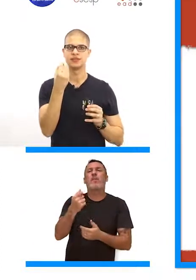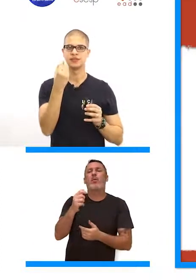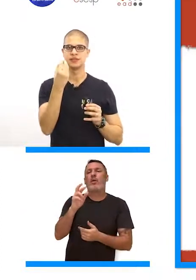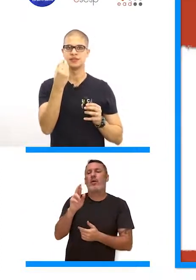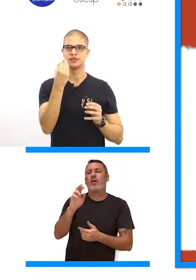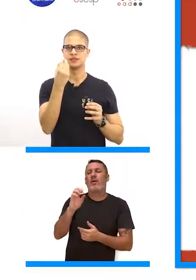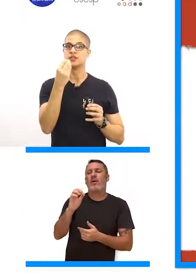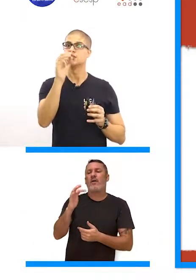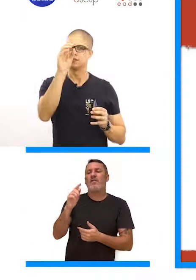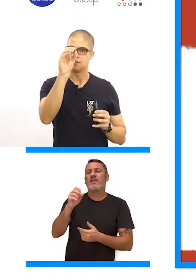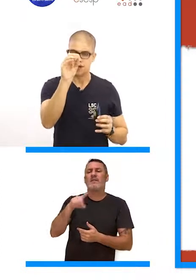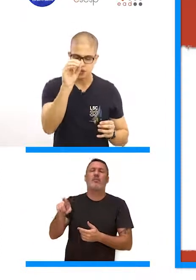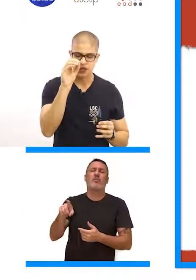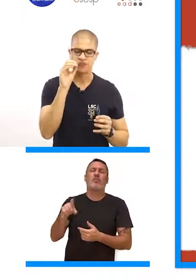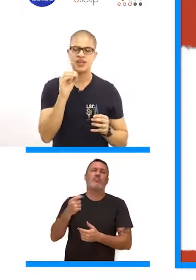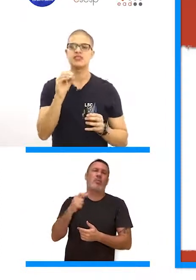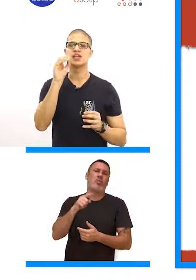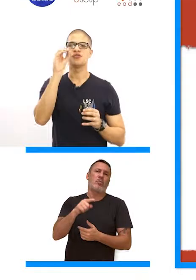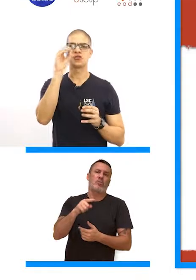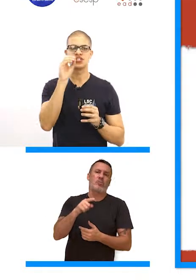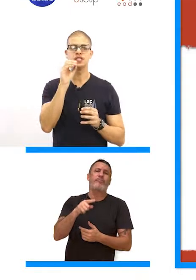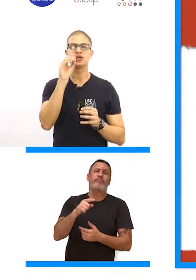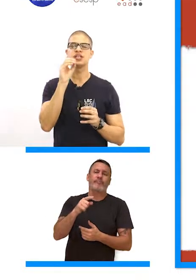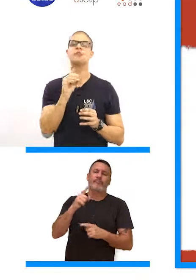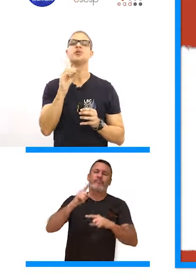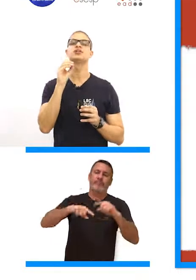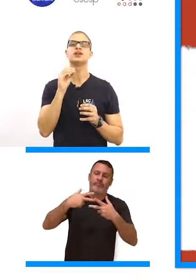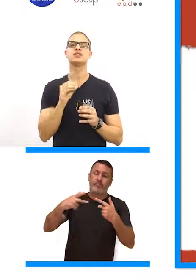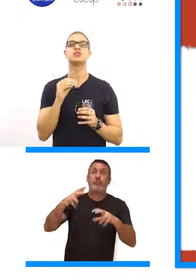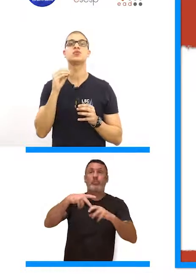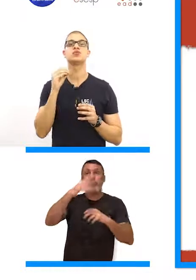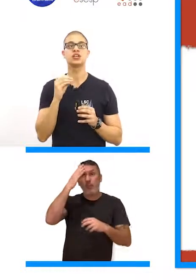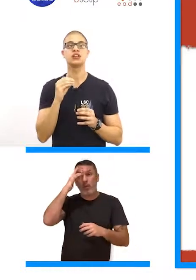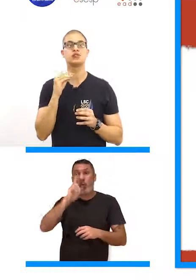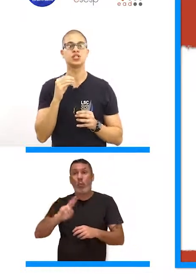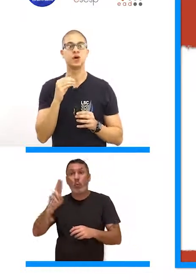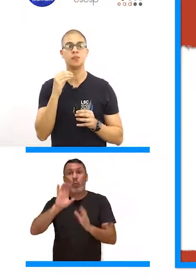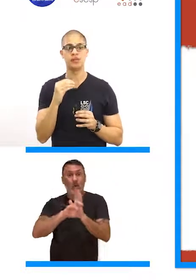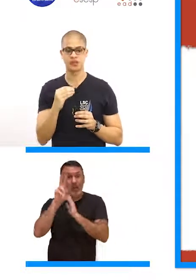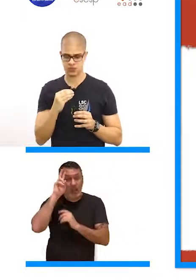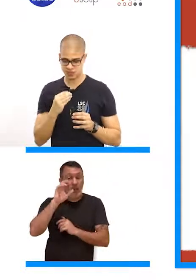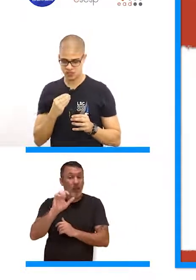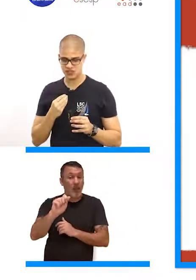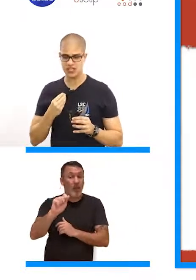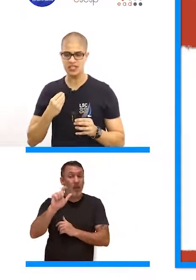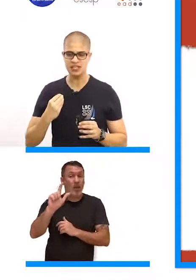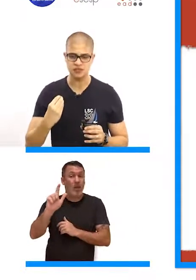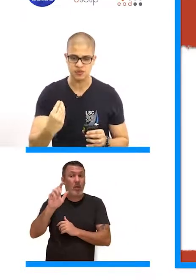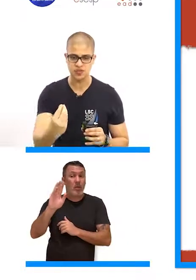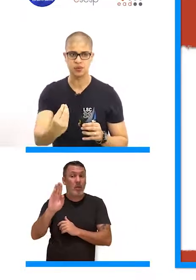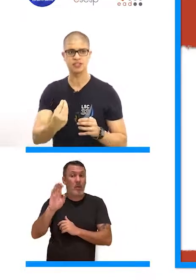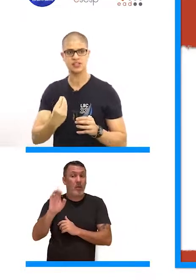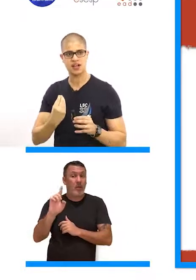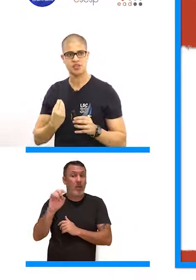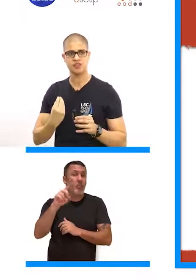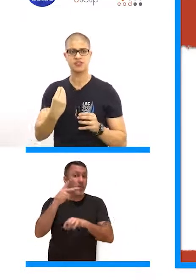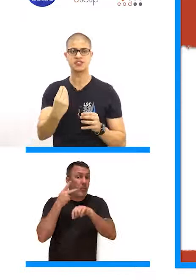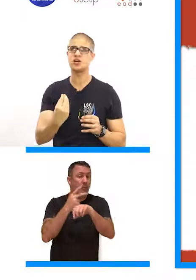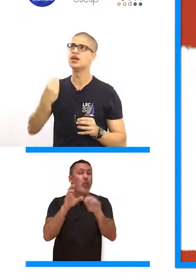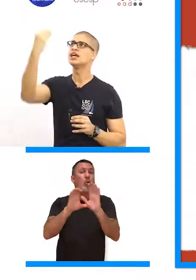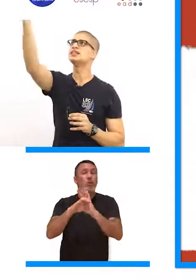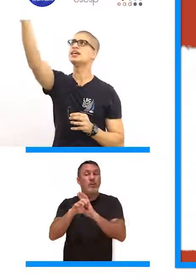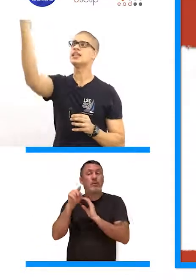reflexão. Mais uma vez, reforçando aqui a importância do conceito de albedo, que é justamente esse nível, esse potencial